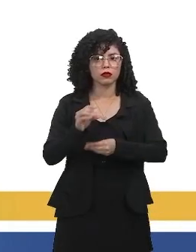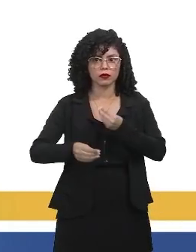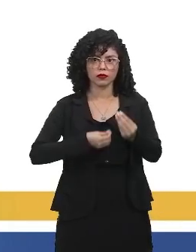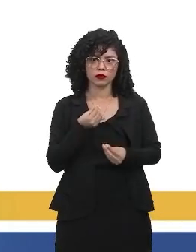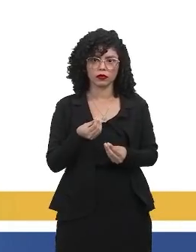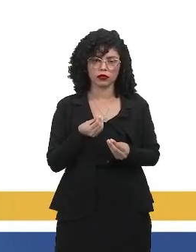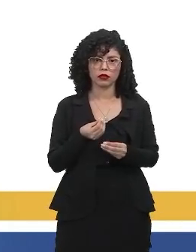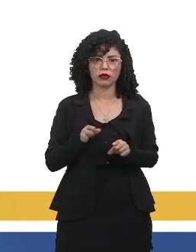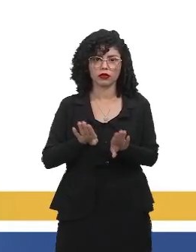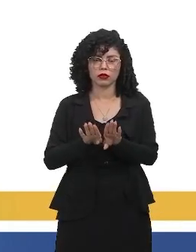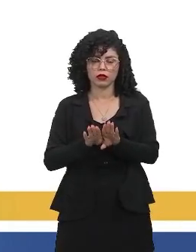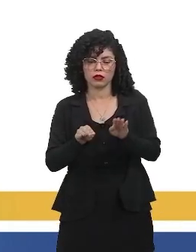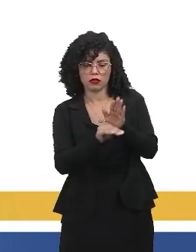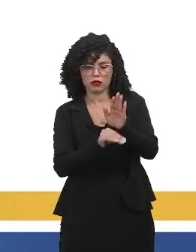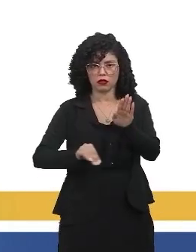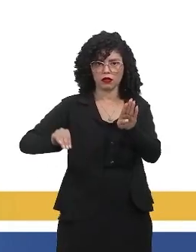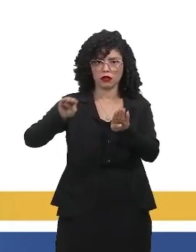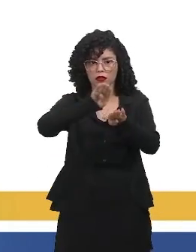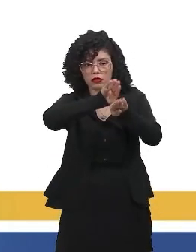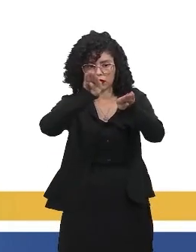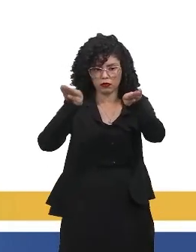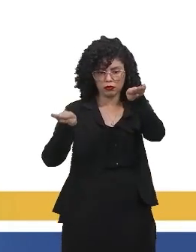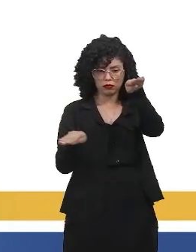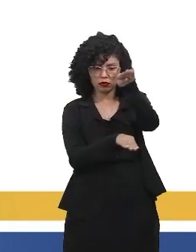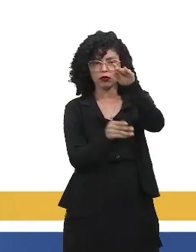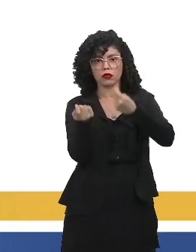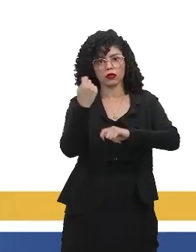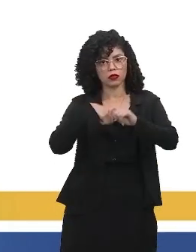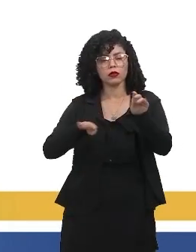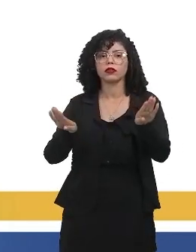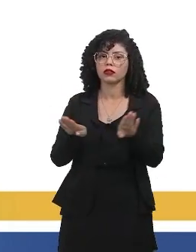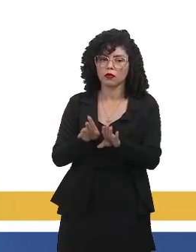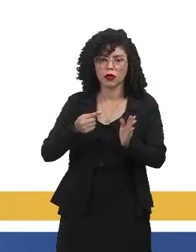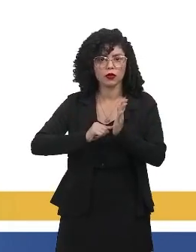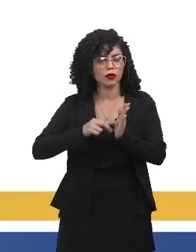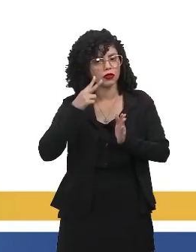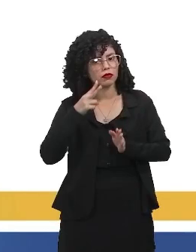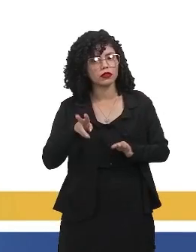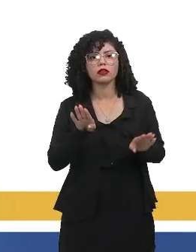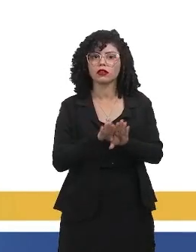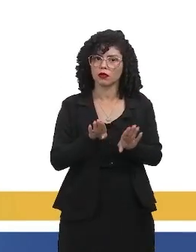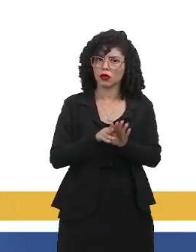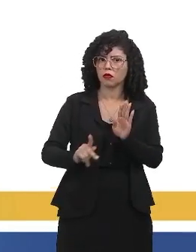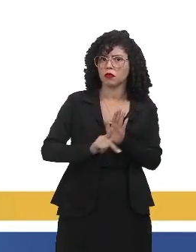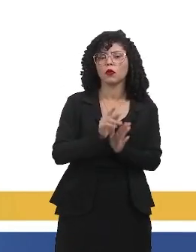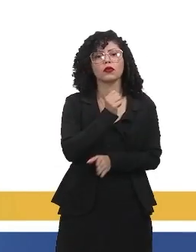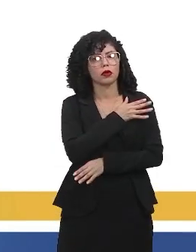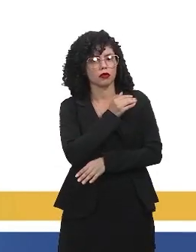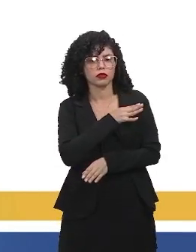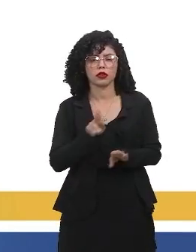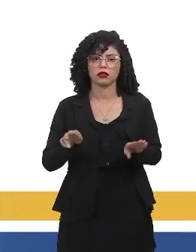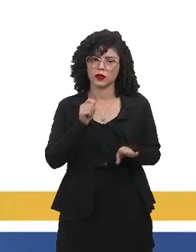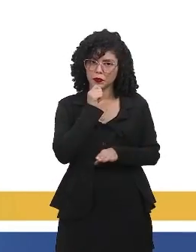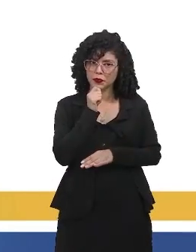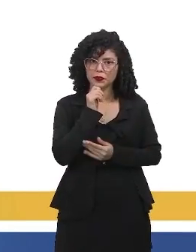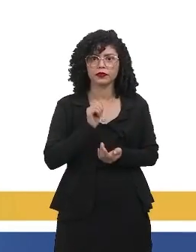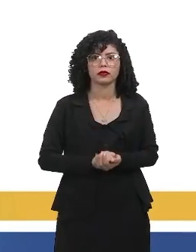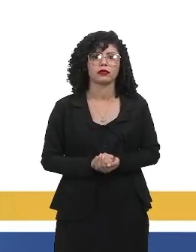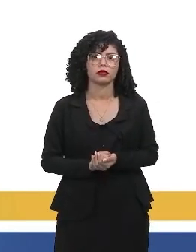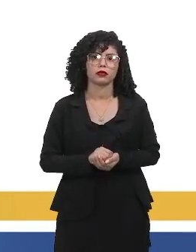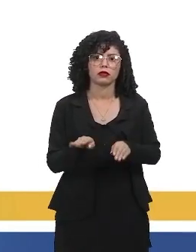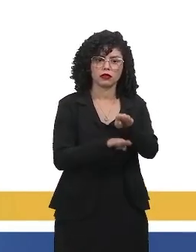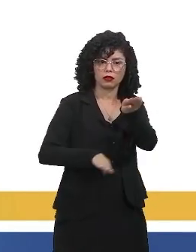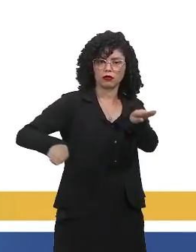classe mais inferior, tanto do ponto de vista econômico quanto do ponto de vista racial mesmo, que era uma perspectiva da